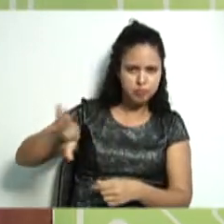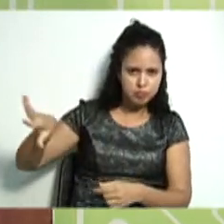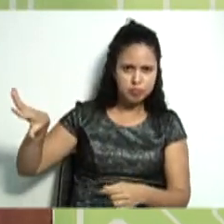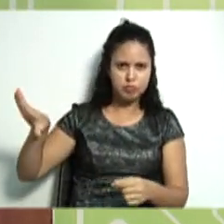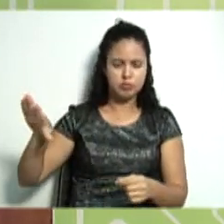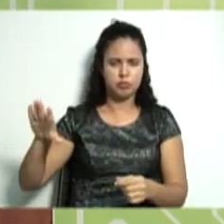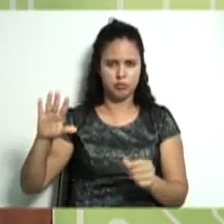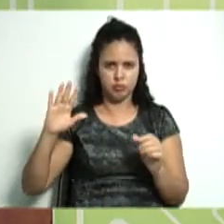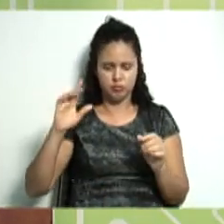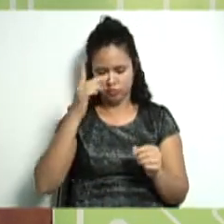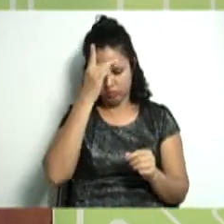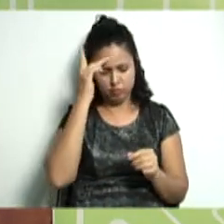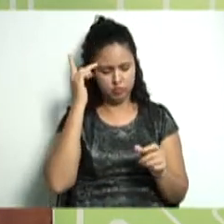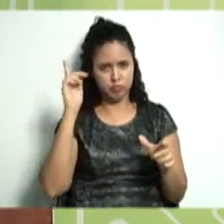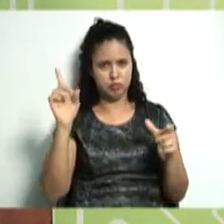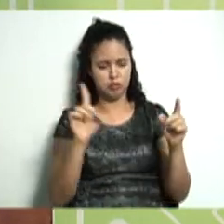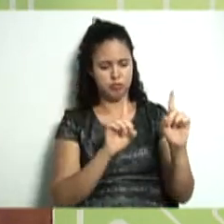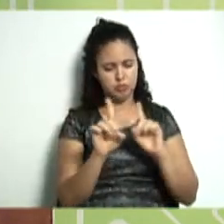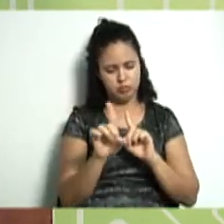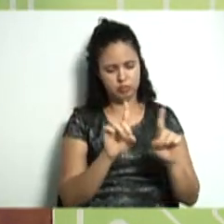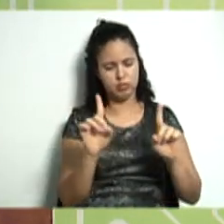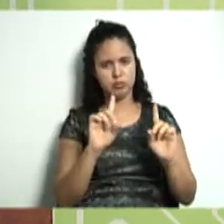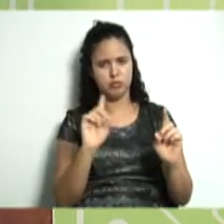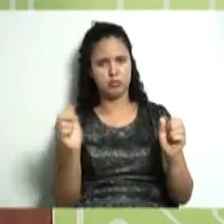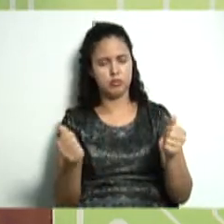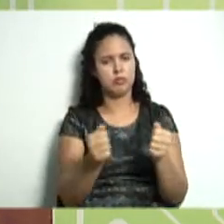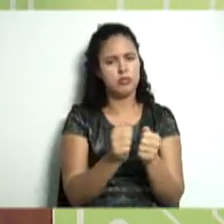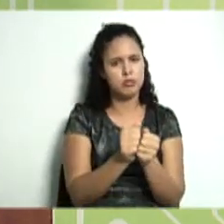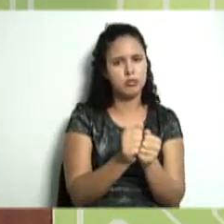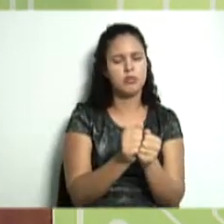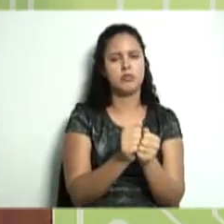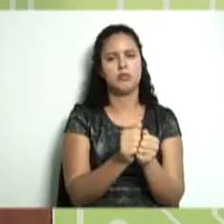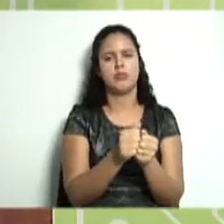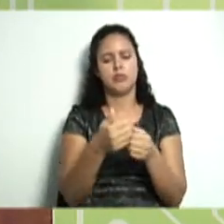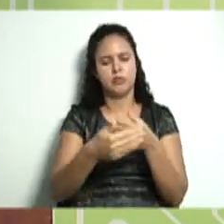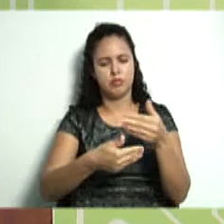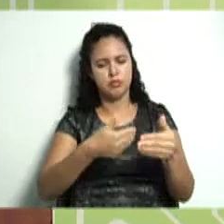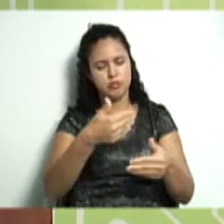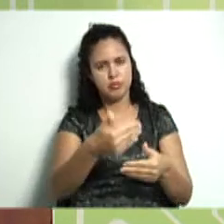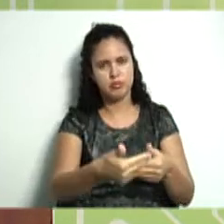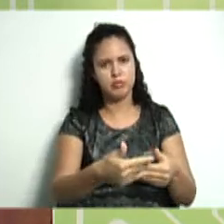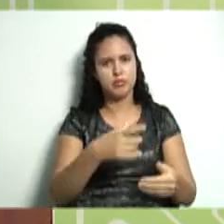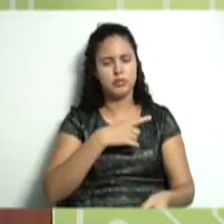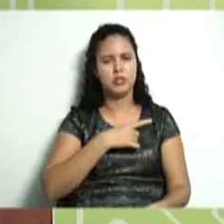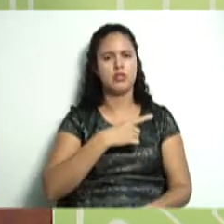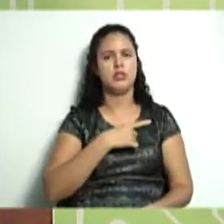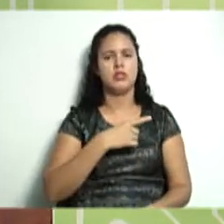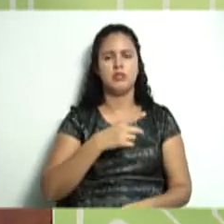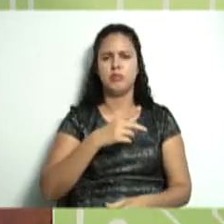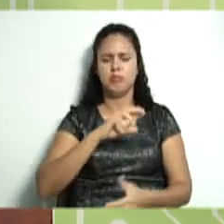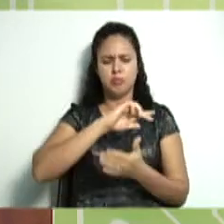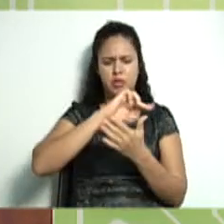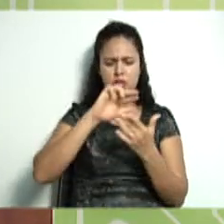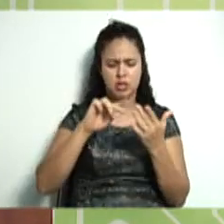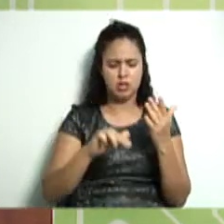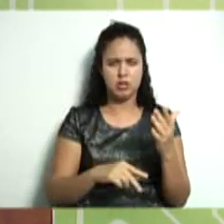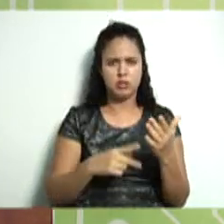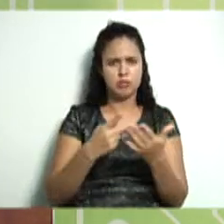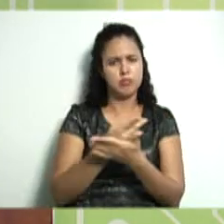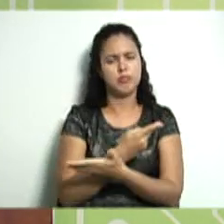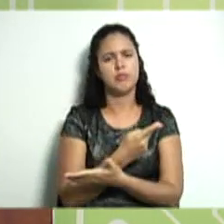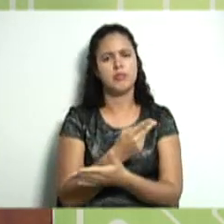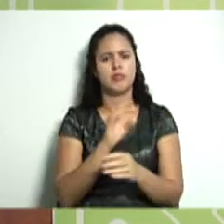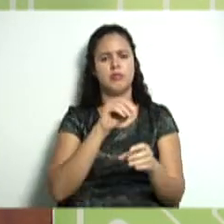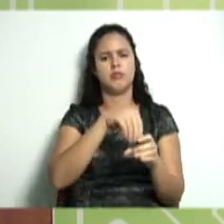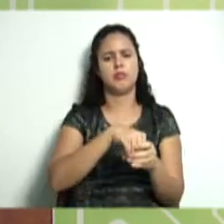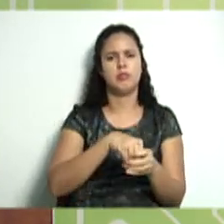pessoas próximas e ativas nesse processo. Então, existem várias outras possibilidades dentro da cooperativa